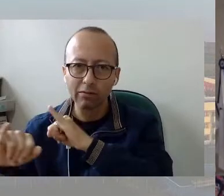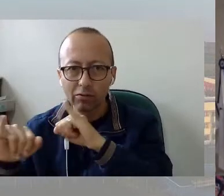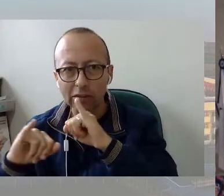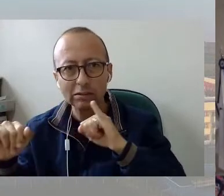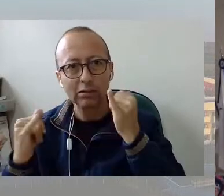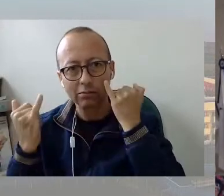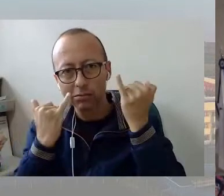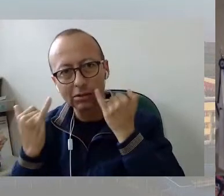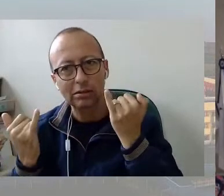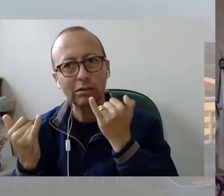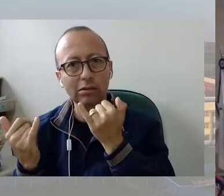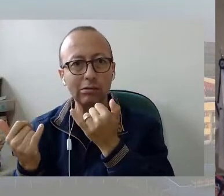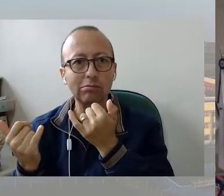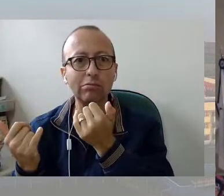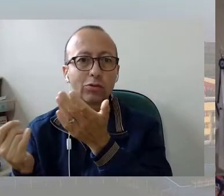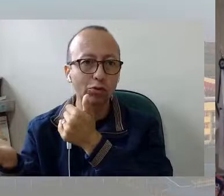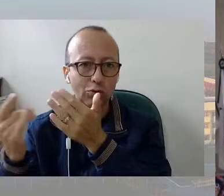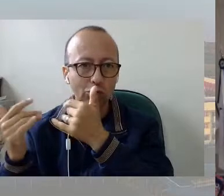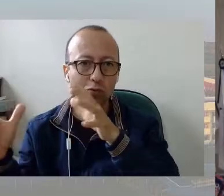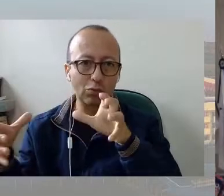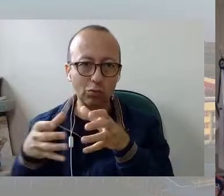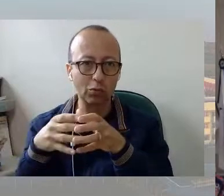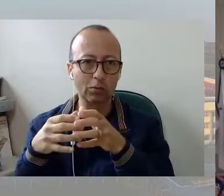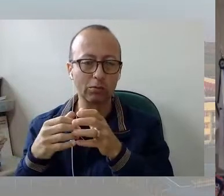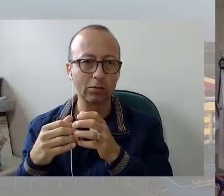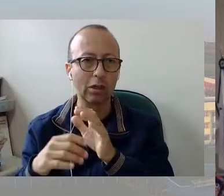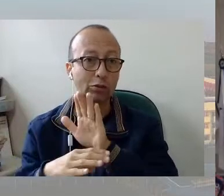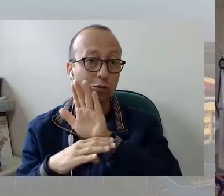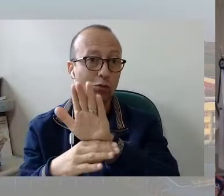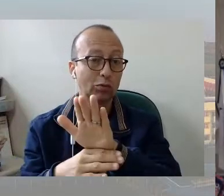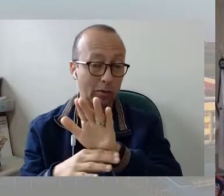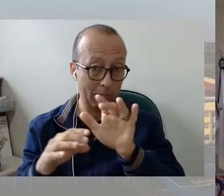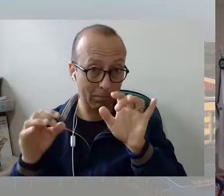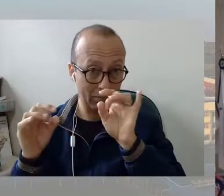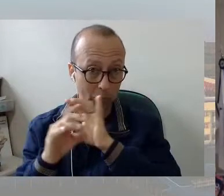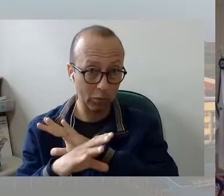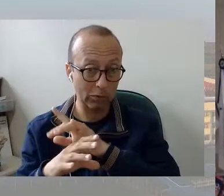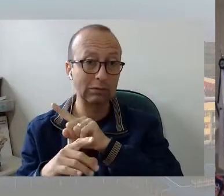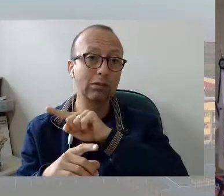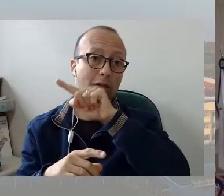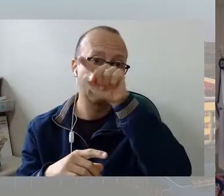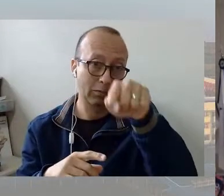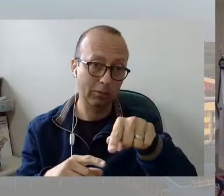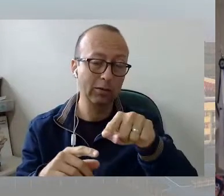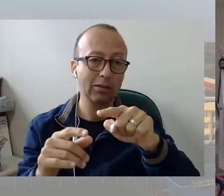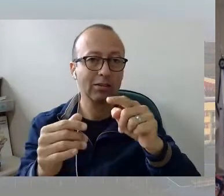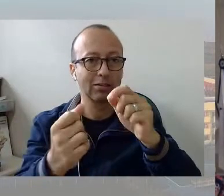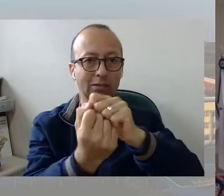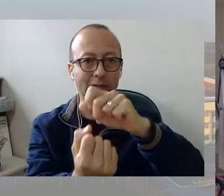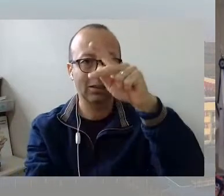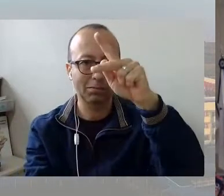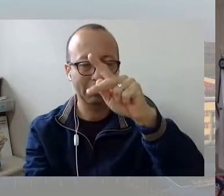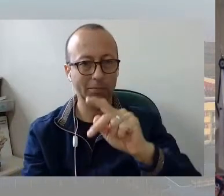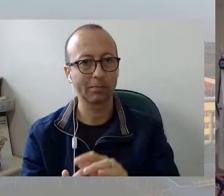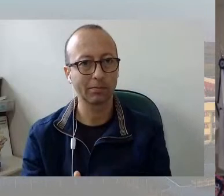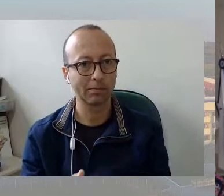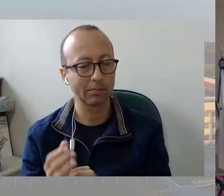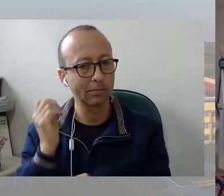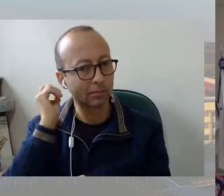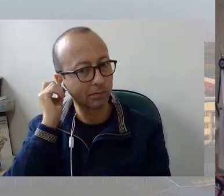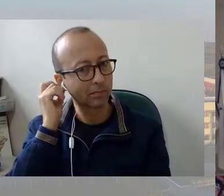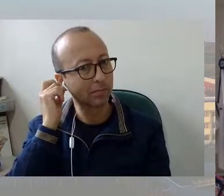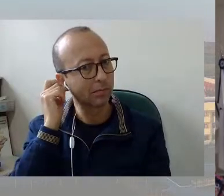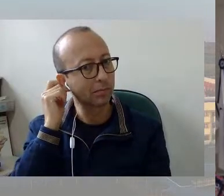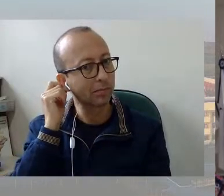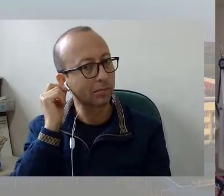Na organização do CIEP. E segundo, eu acho que seria um excelente momento do CIEP, principalmente sendo em Caçapava, para a Unipampa